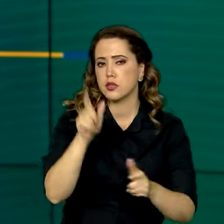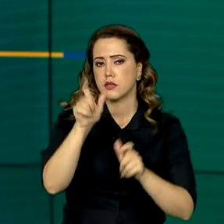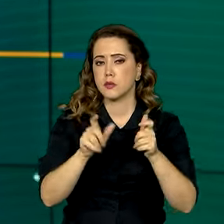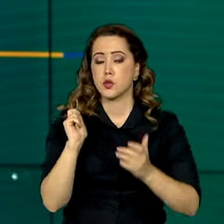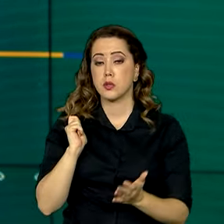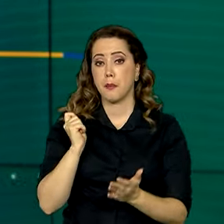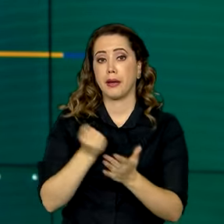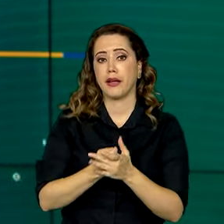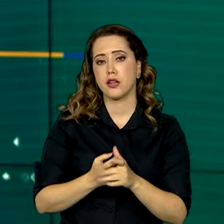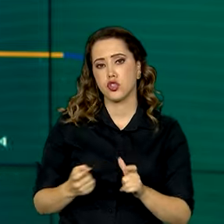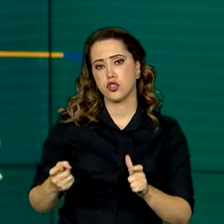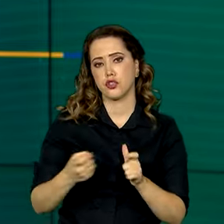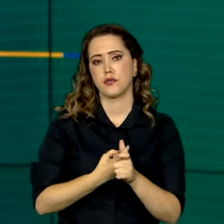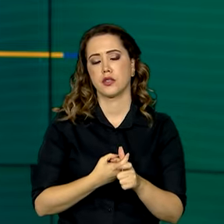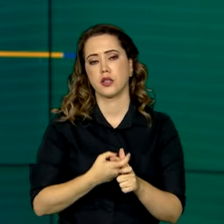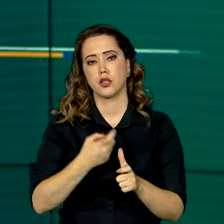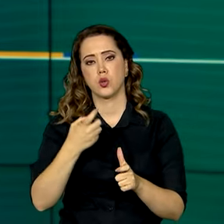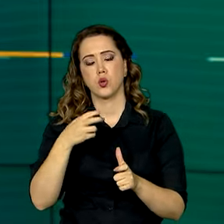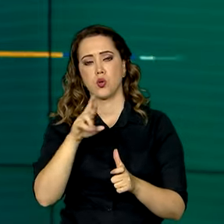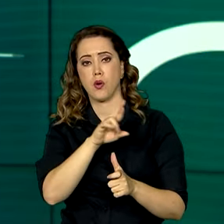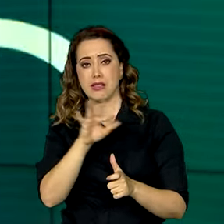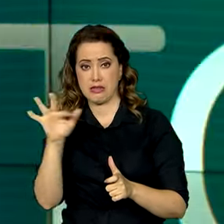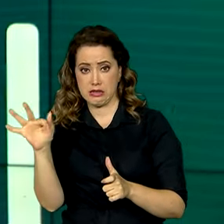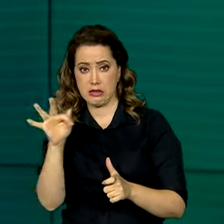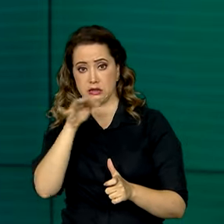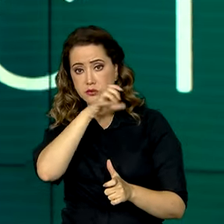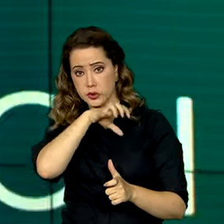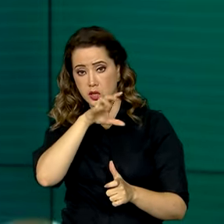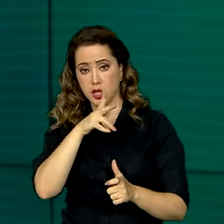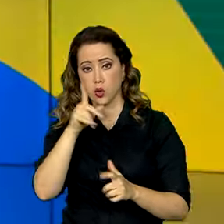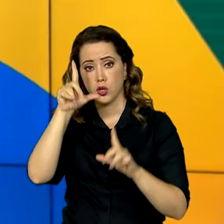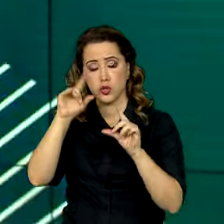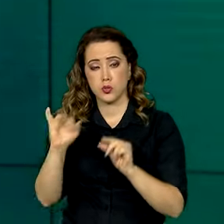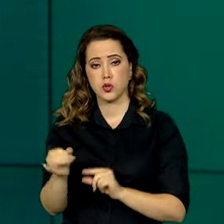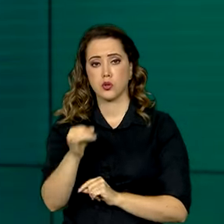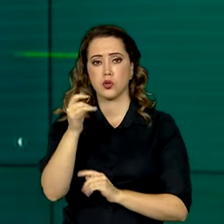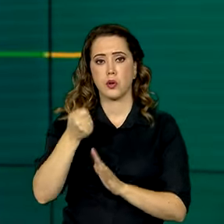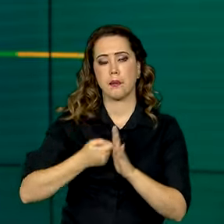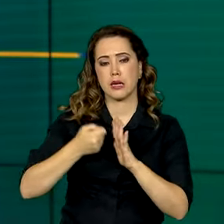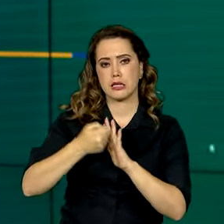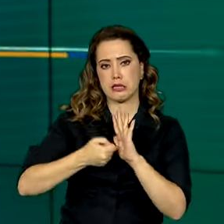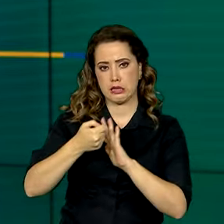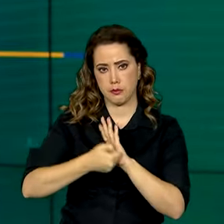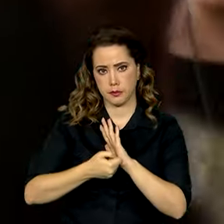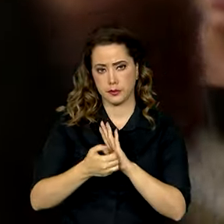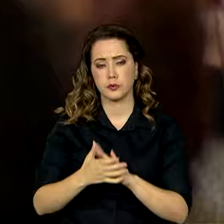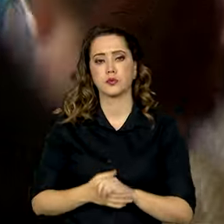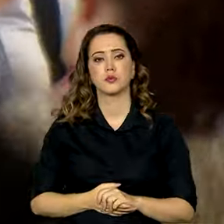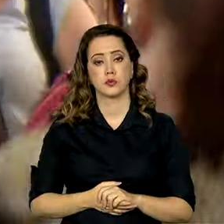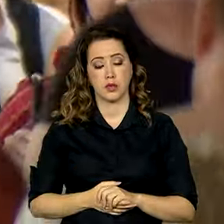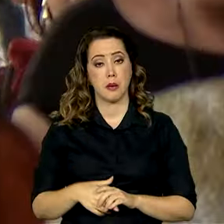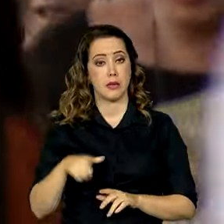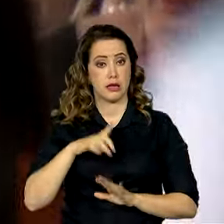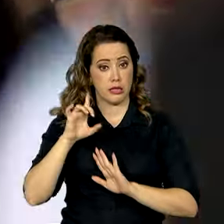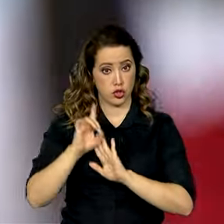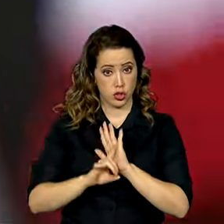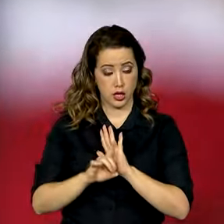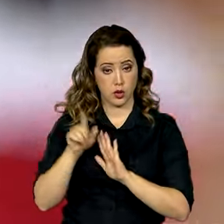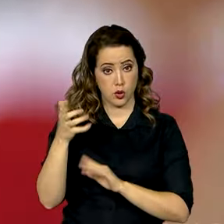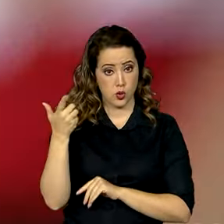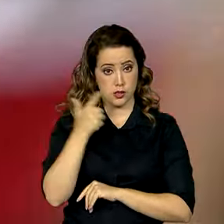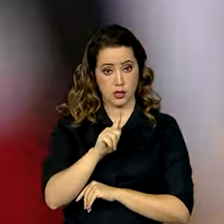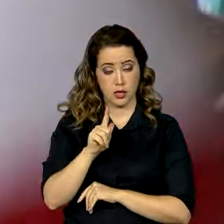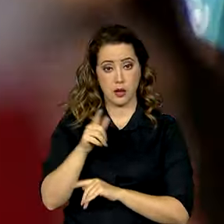a quitarem os débitos com a Receita Federal, com redução dos juros e parcelamento da dívida. Para ter direito ao